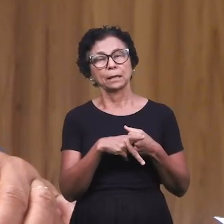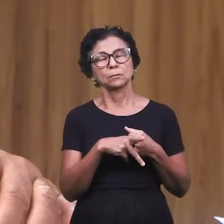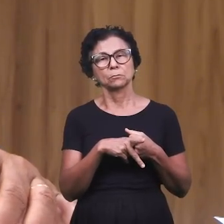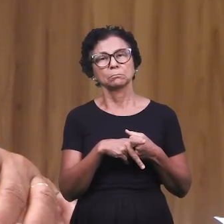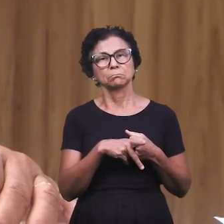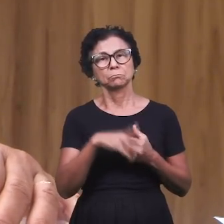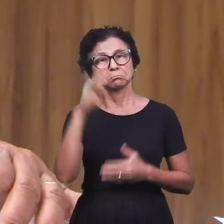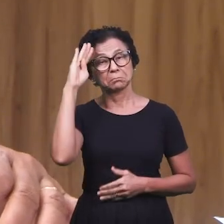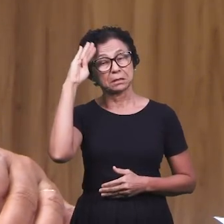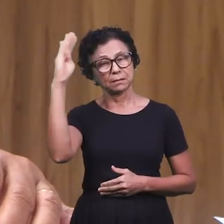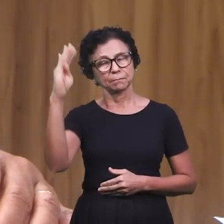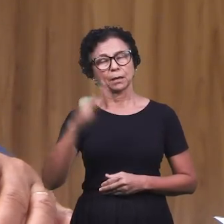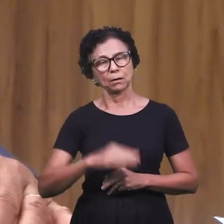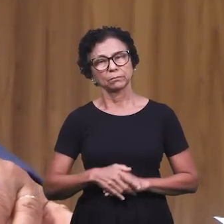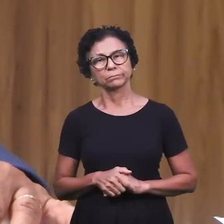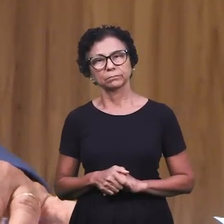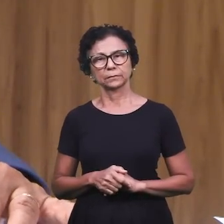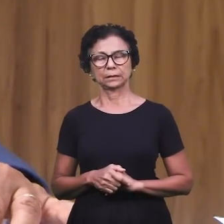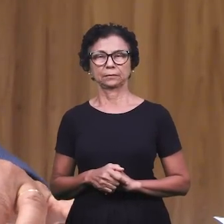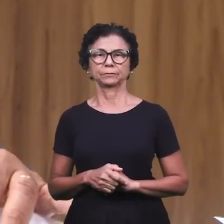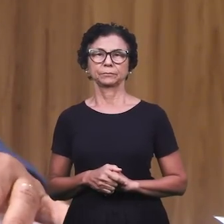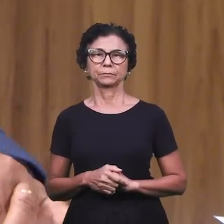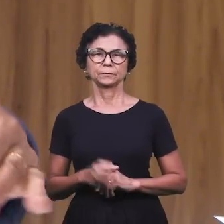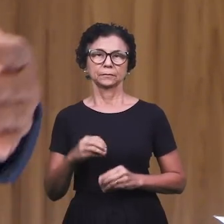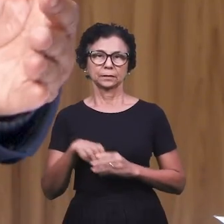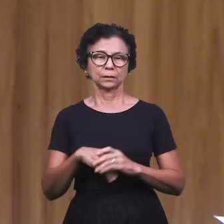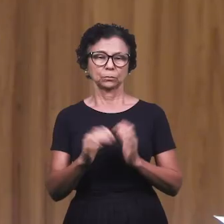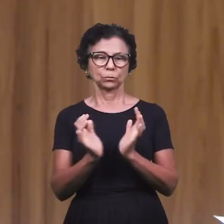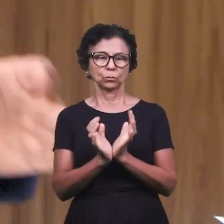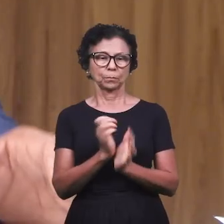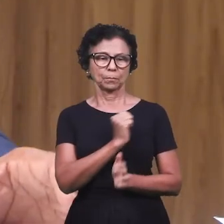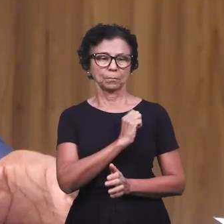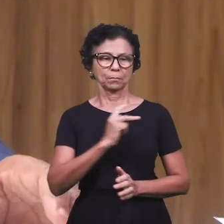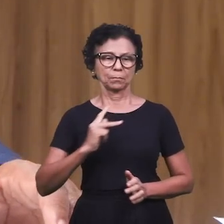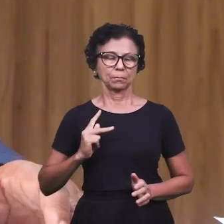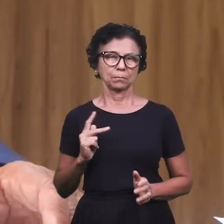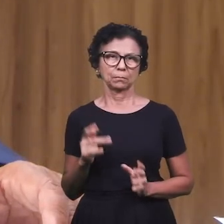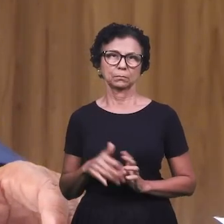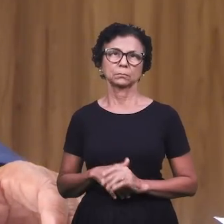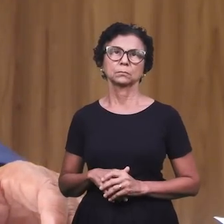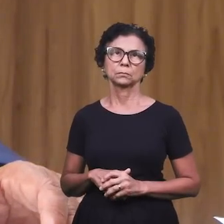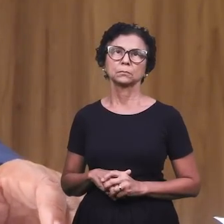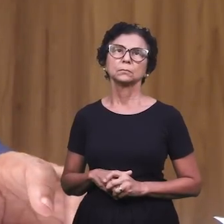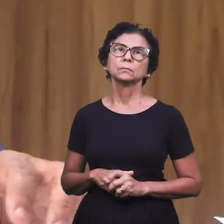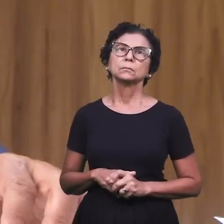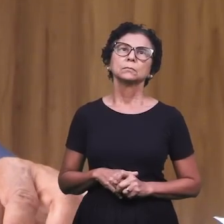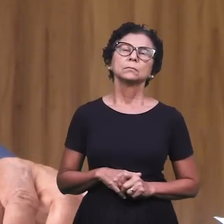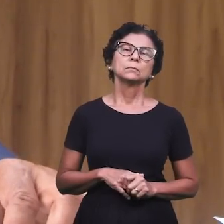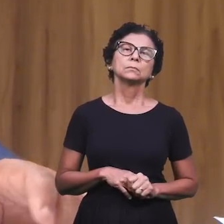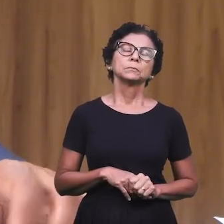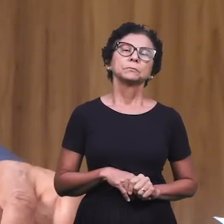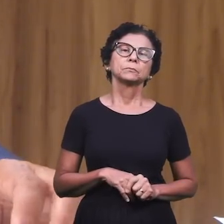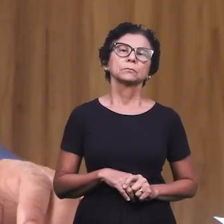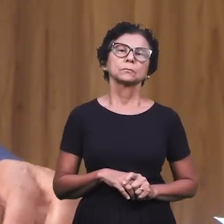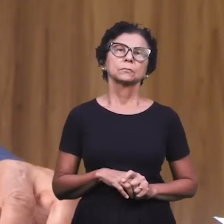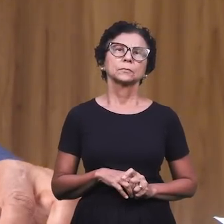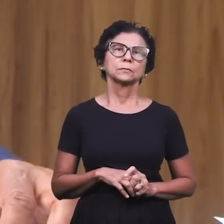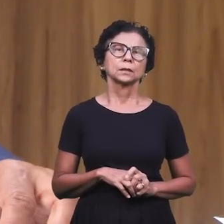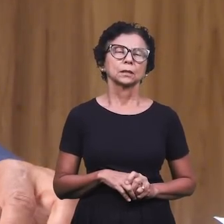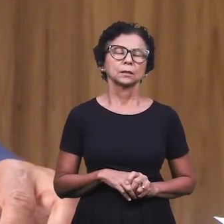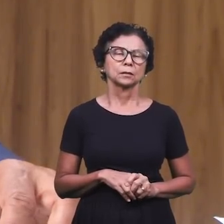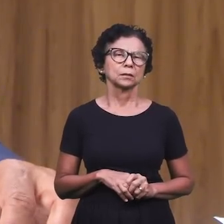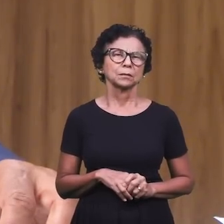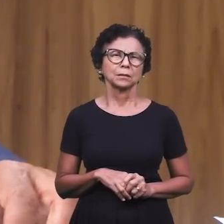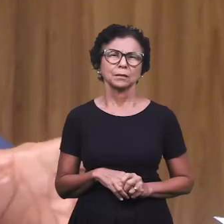história dos apóstolos ali, muito maior que ele, né? Acabou que pouca coisa fala sobre a vida dele, né? Apareceu pouco no Novo